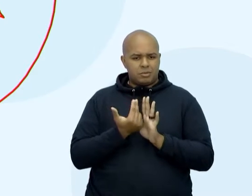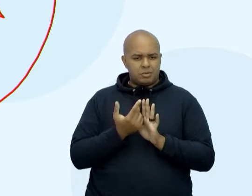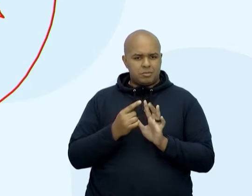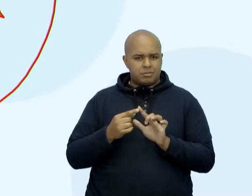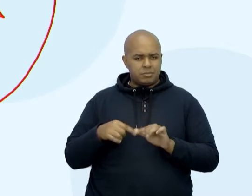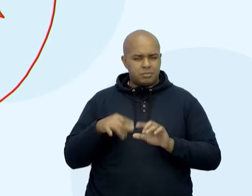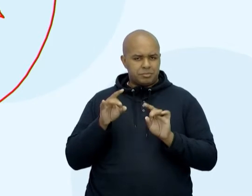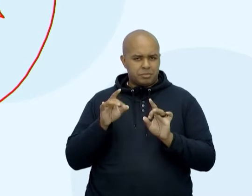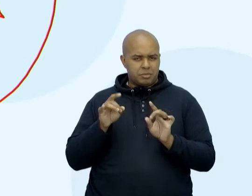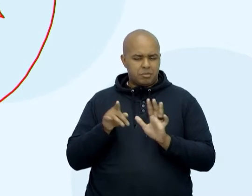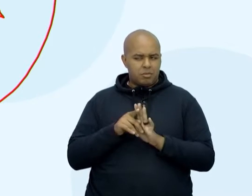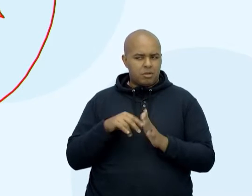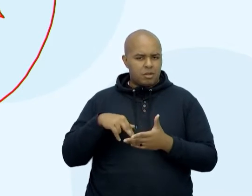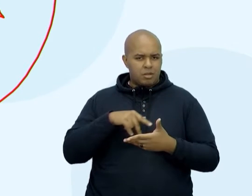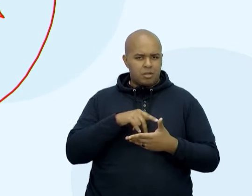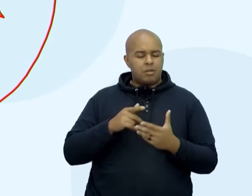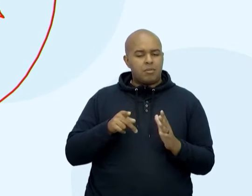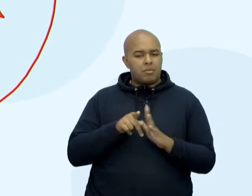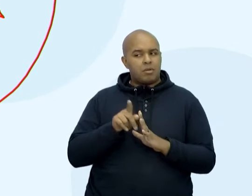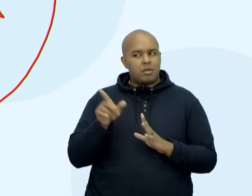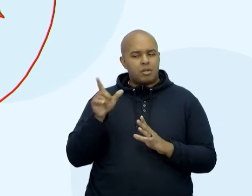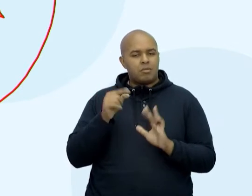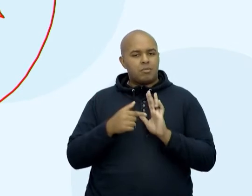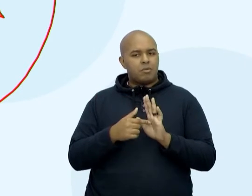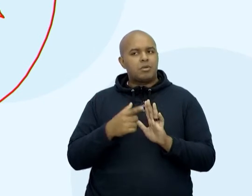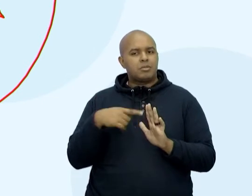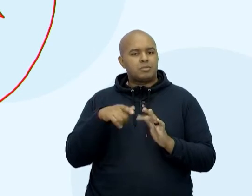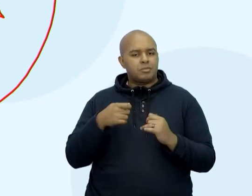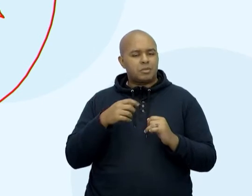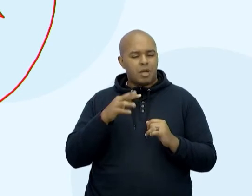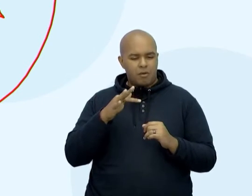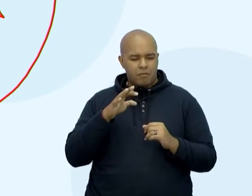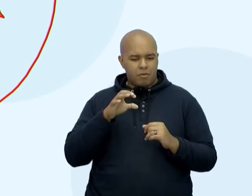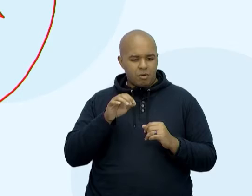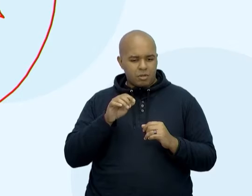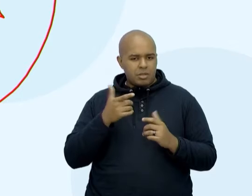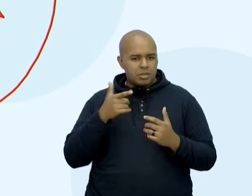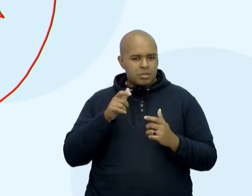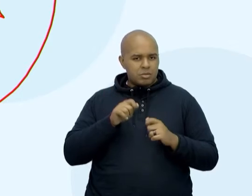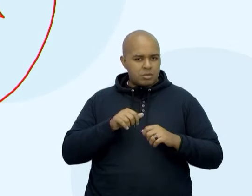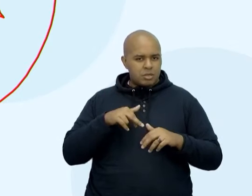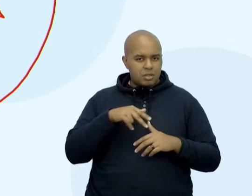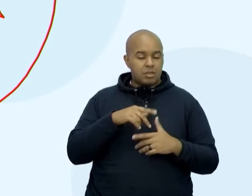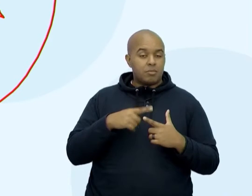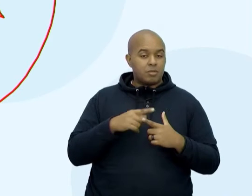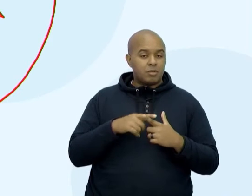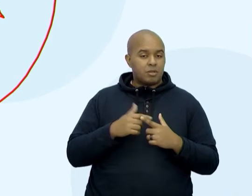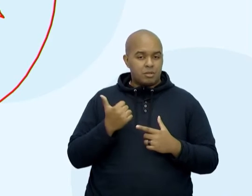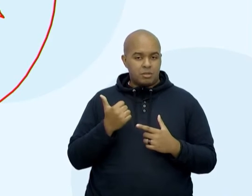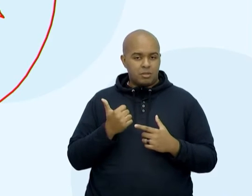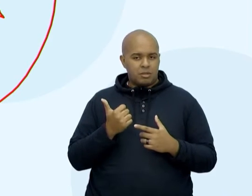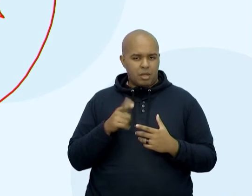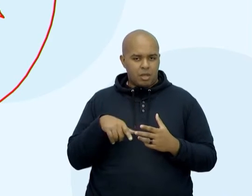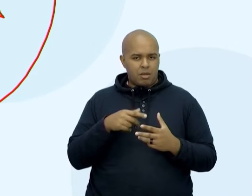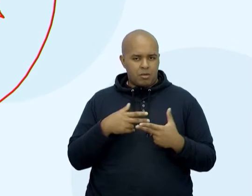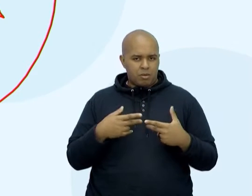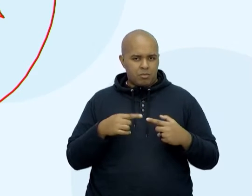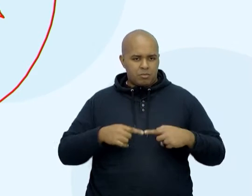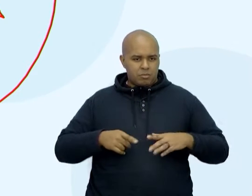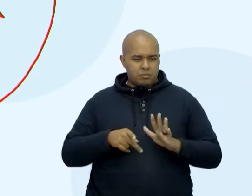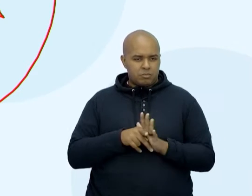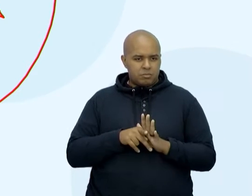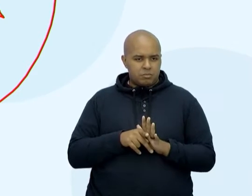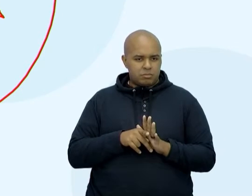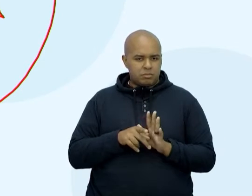verdade, especial de andar, que evidencia que a gente precisa da força de atrito para poder andar, porque são as